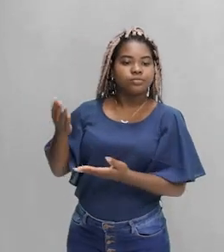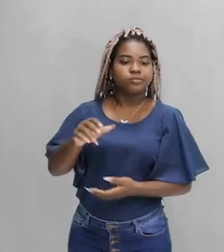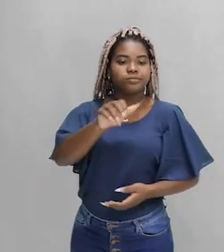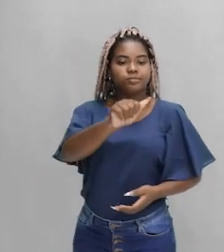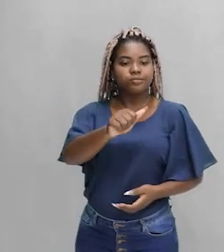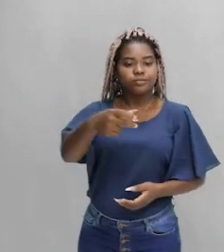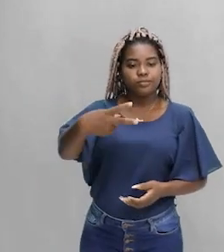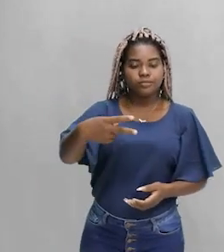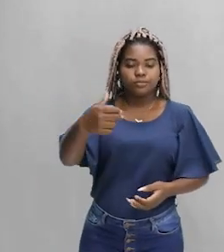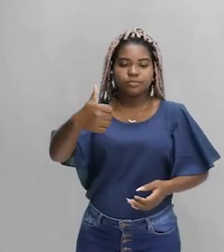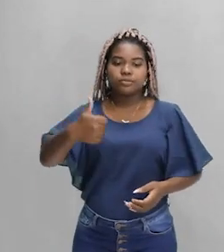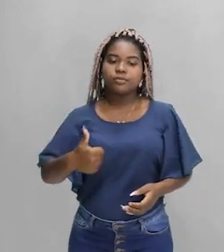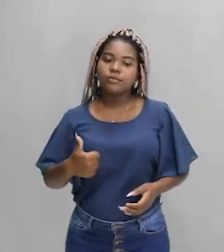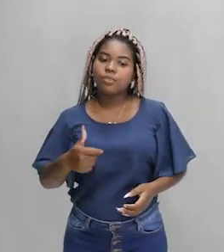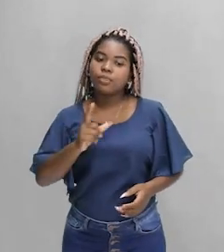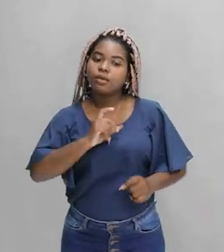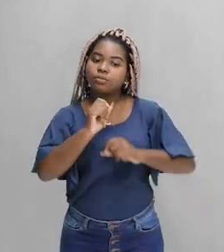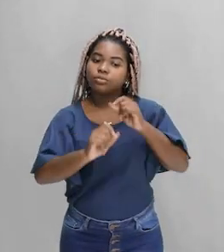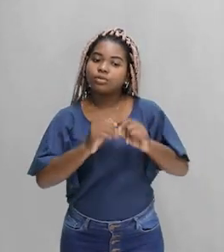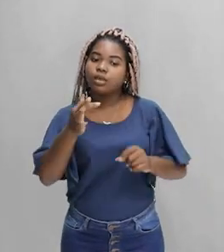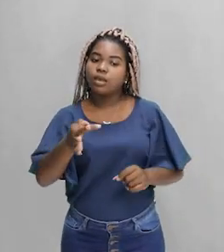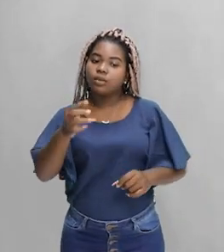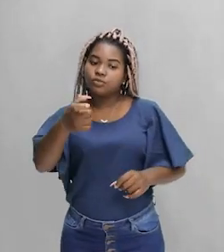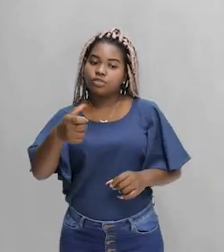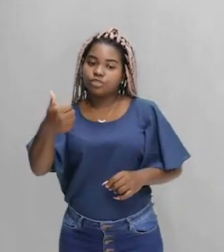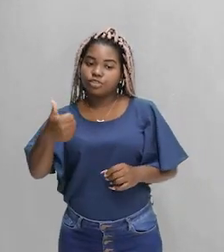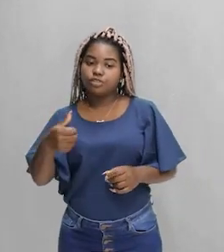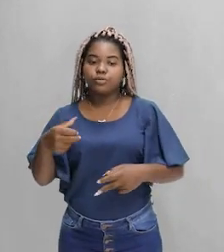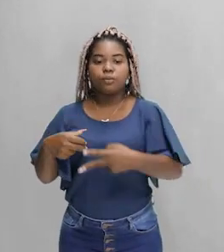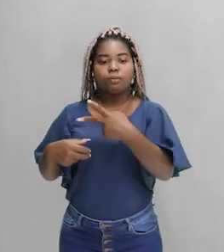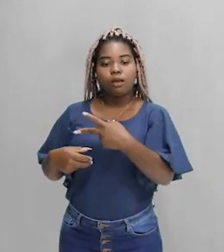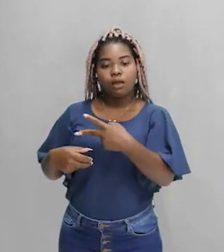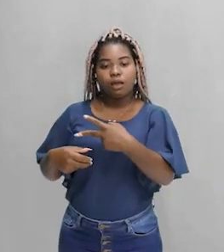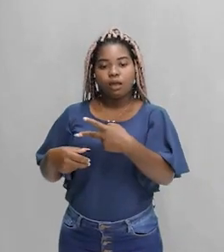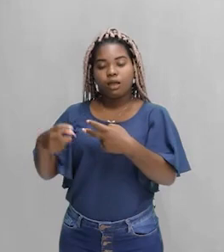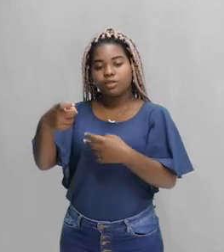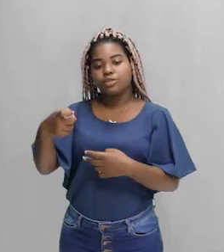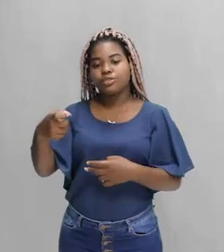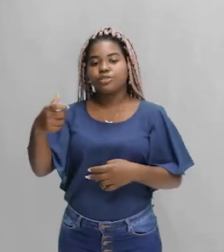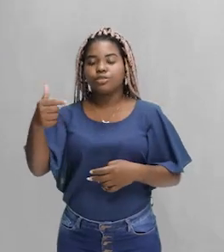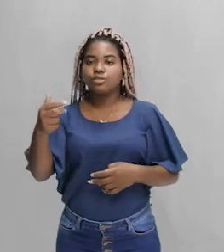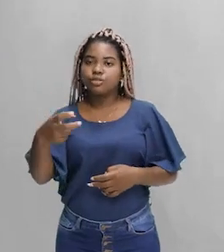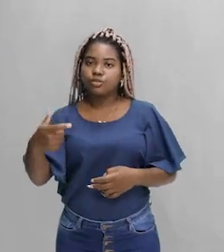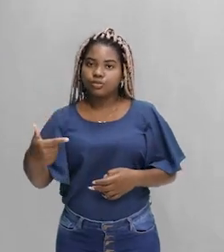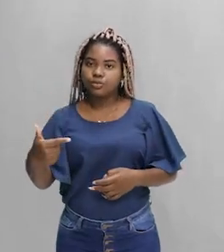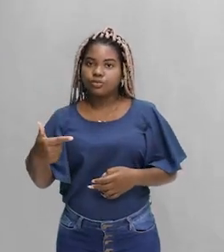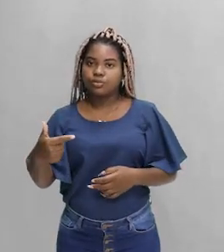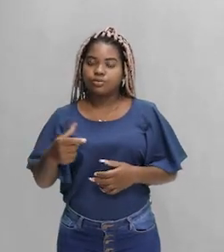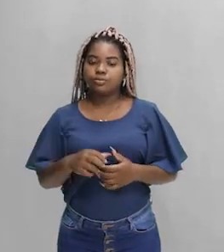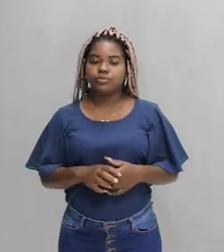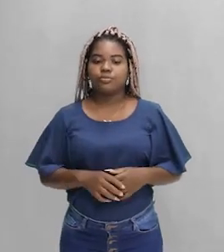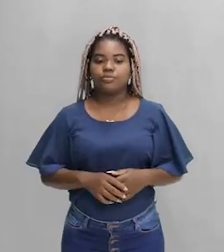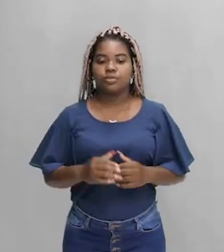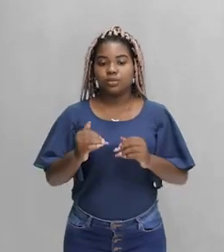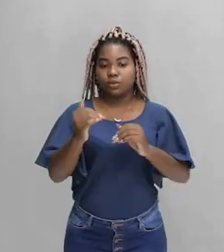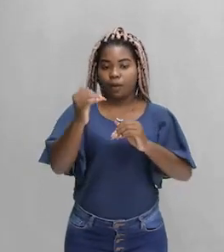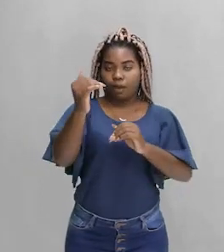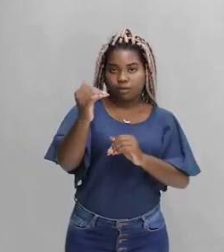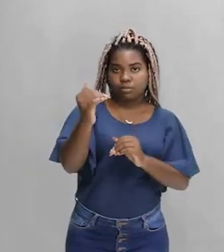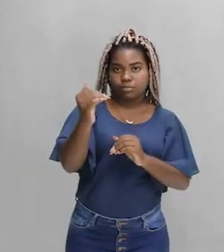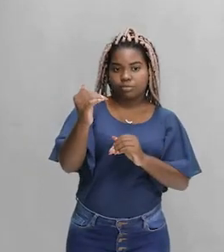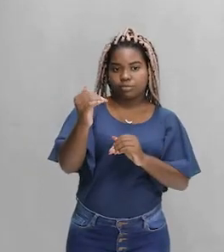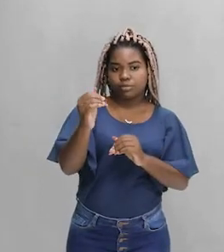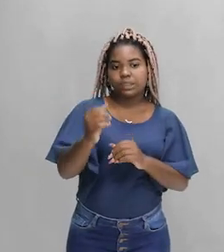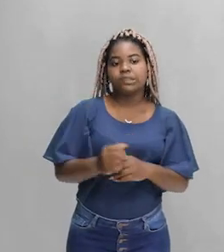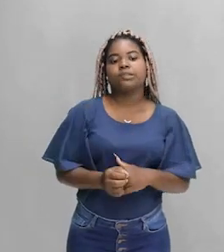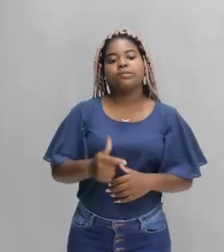maior do que 1, então f de x1 menor do que f de x2. A gente acabou de ver isso, função crescente, tá? E